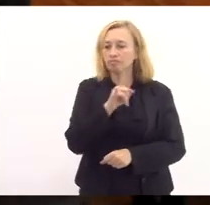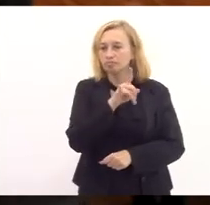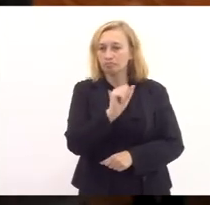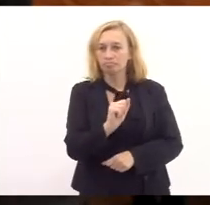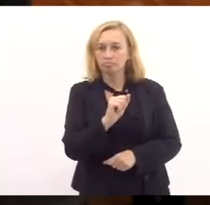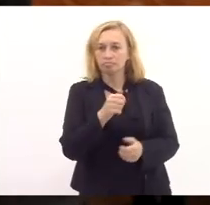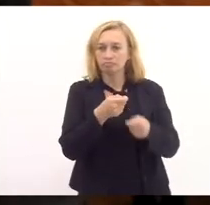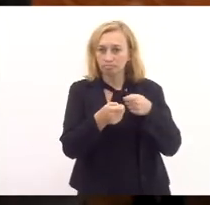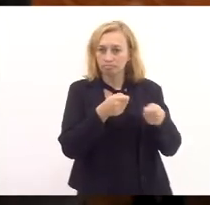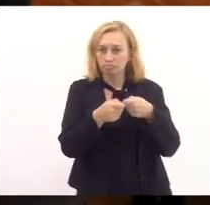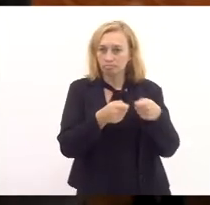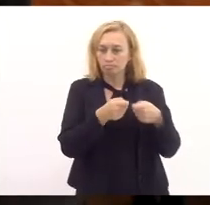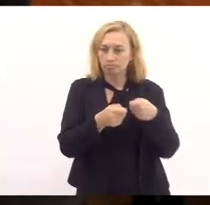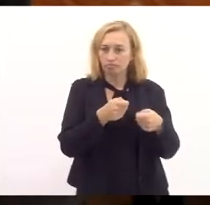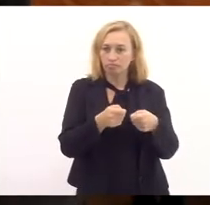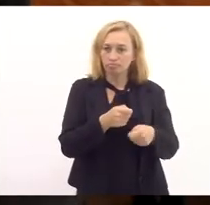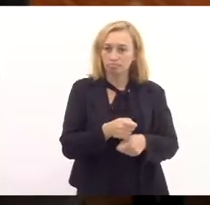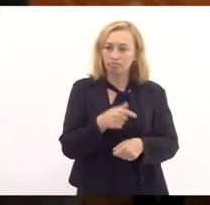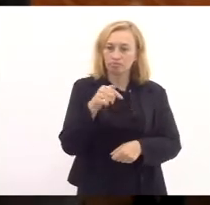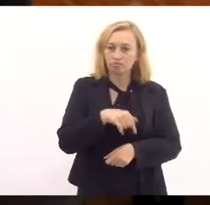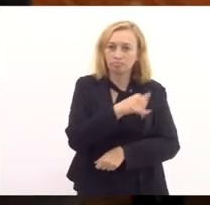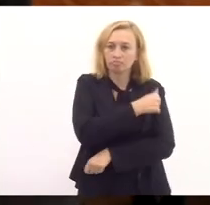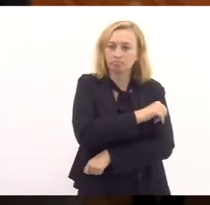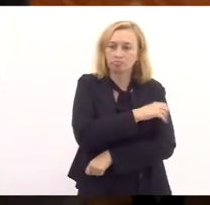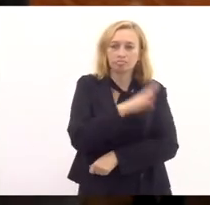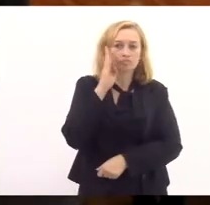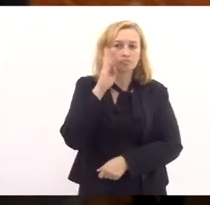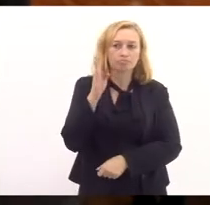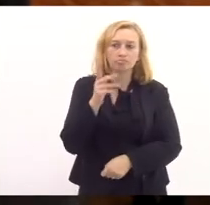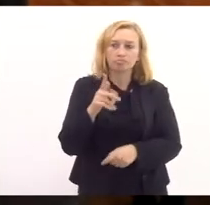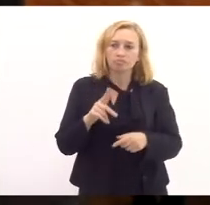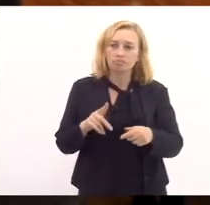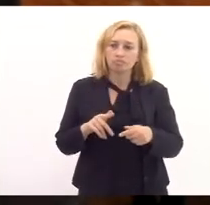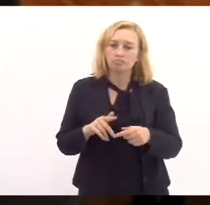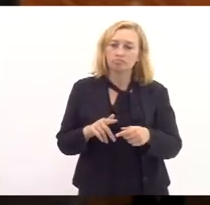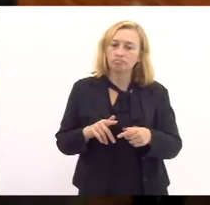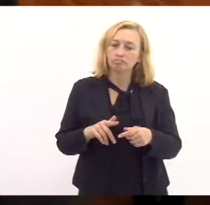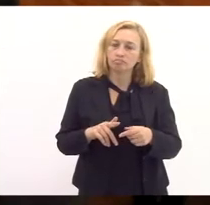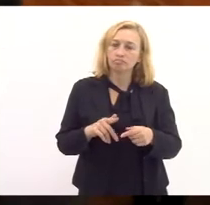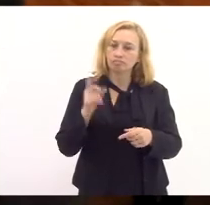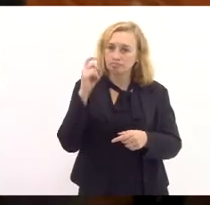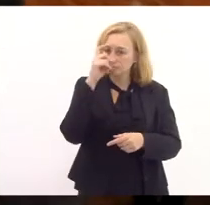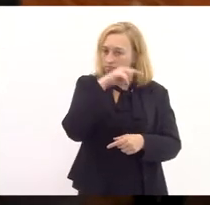reguladoras, e especificamente aqui no Rio de Janeiro, algumas amarras de entendimentos